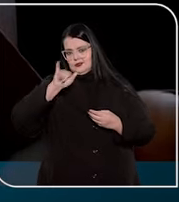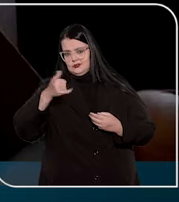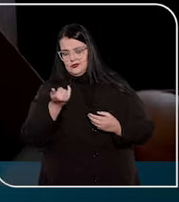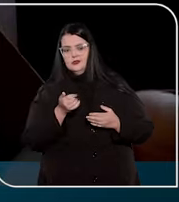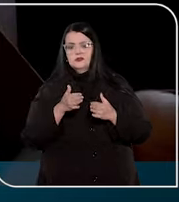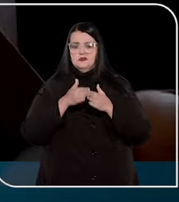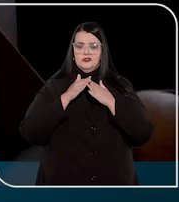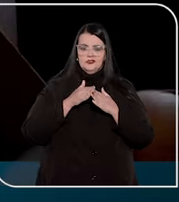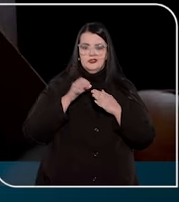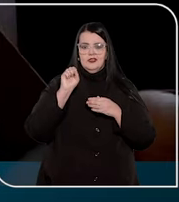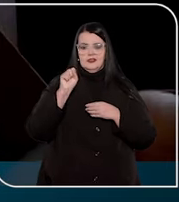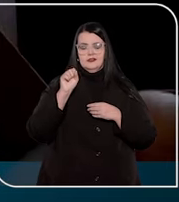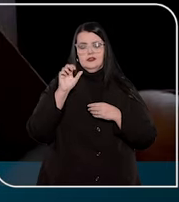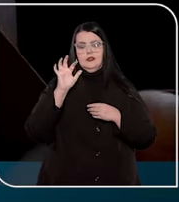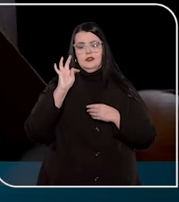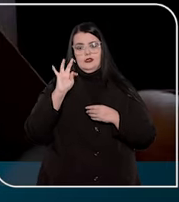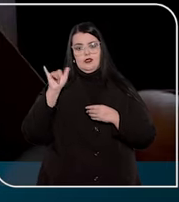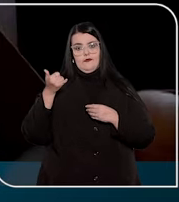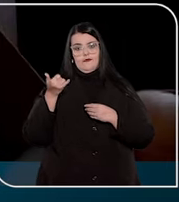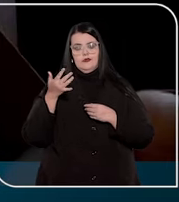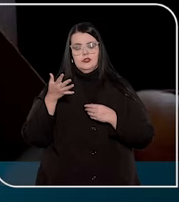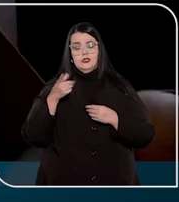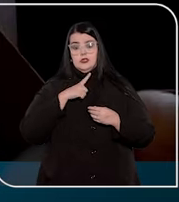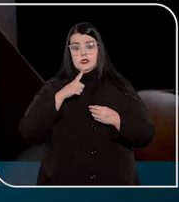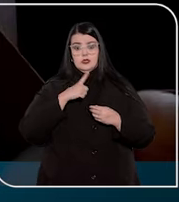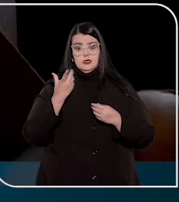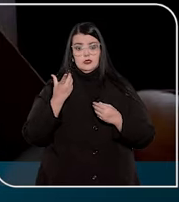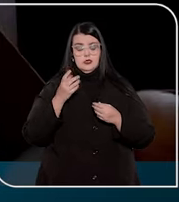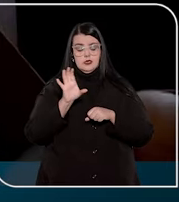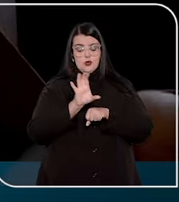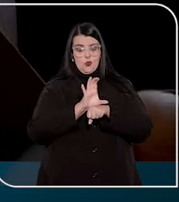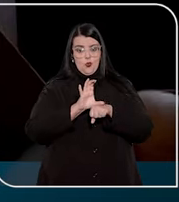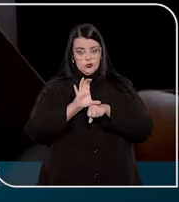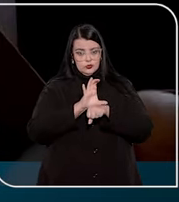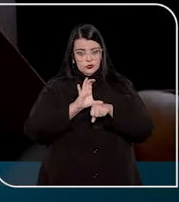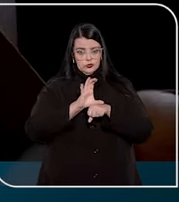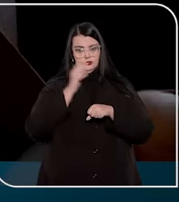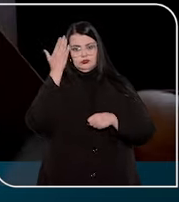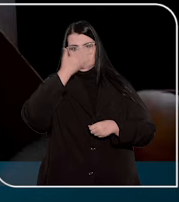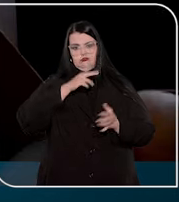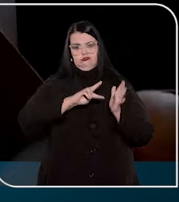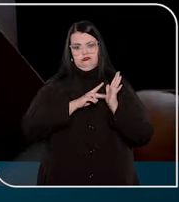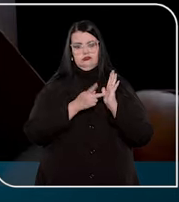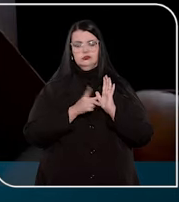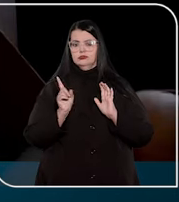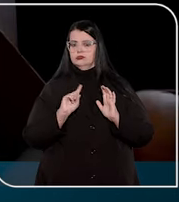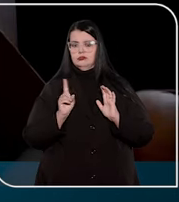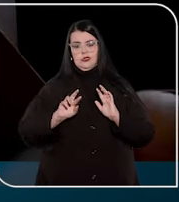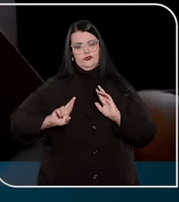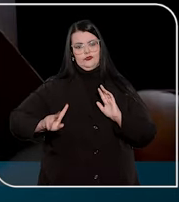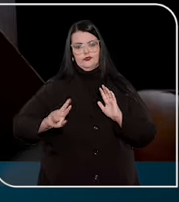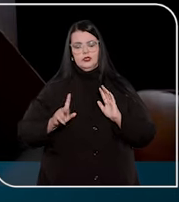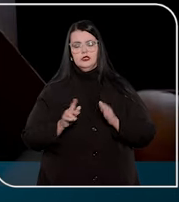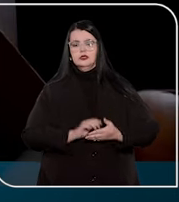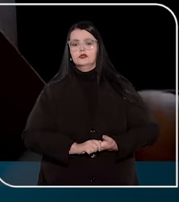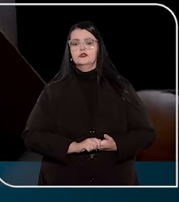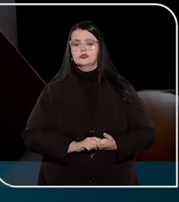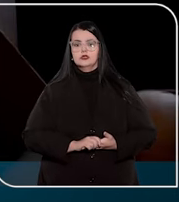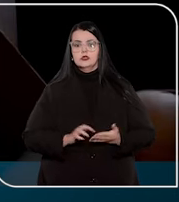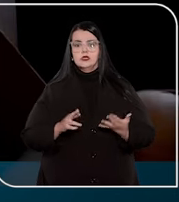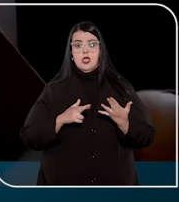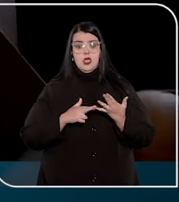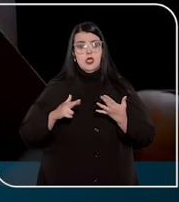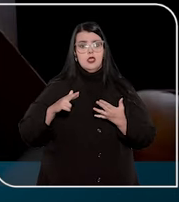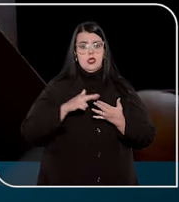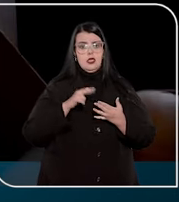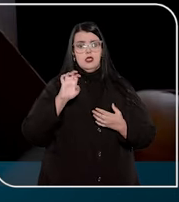peço ao STF. E, na realidade, não é assim que a nossa Constituição define. Na realidade, os recursos excepcionais,